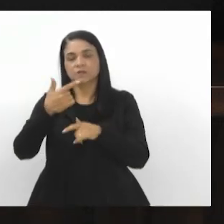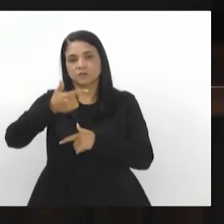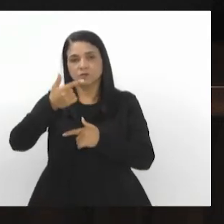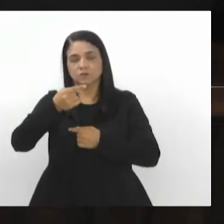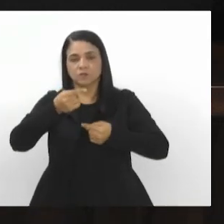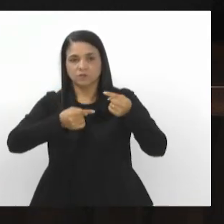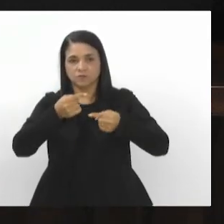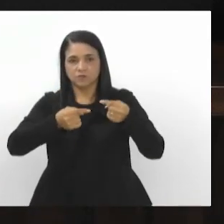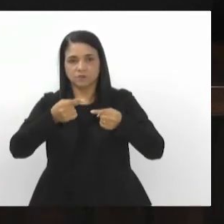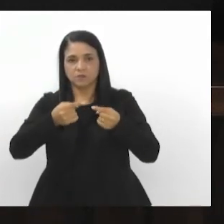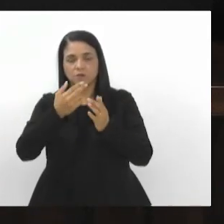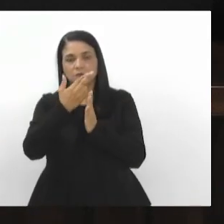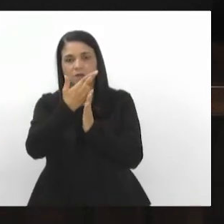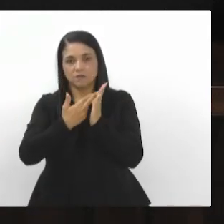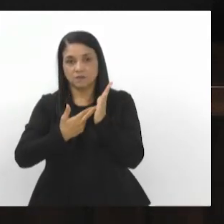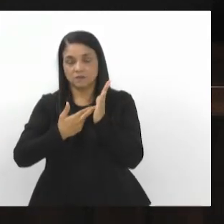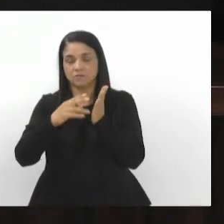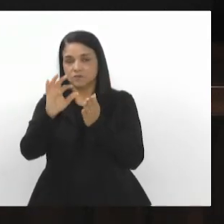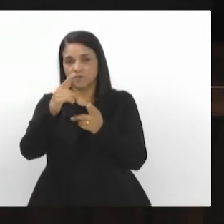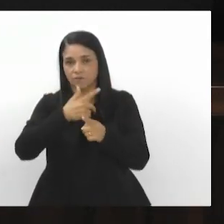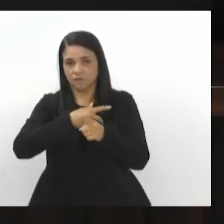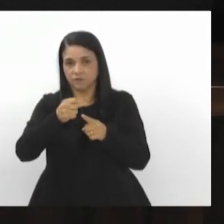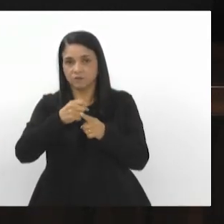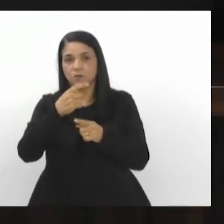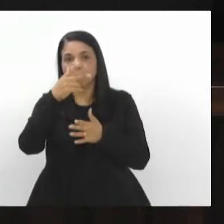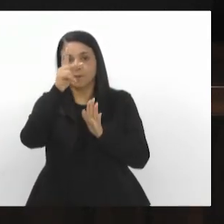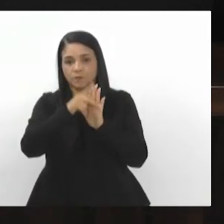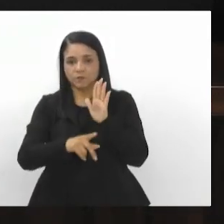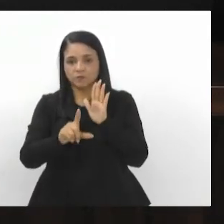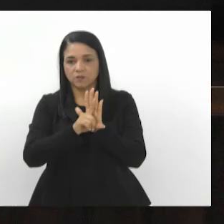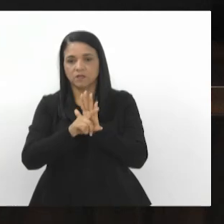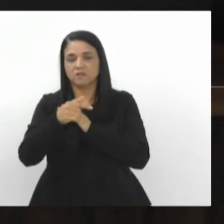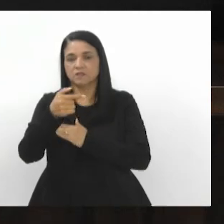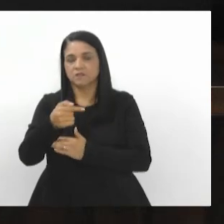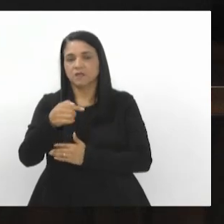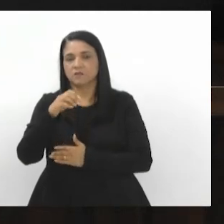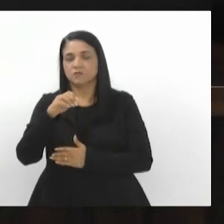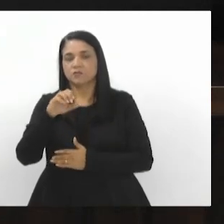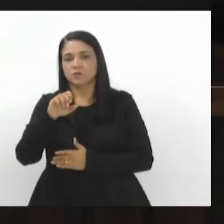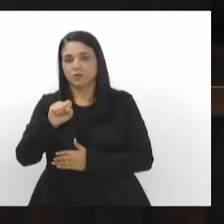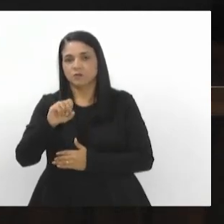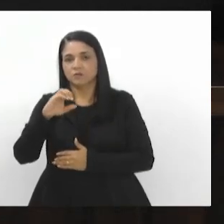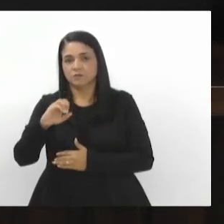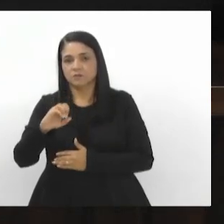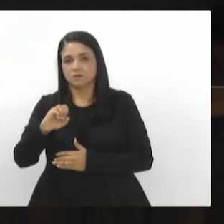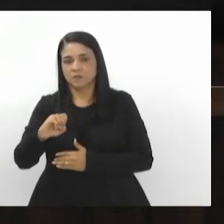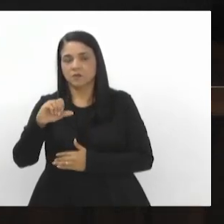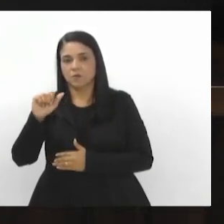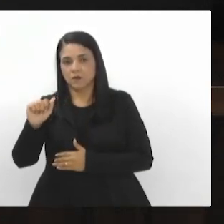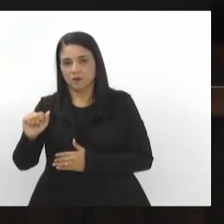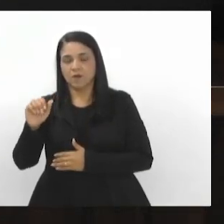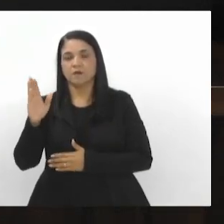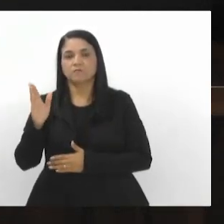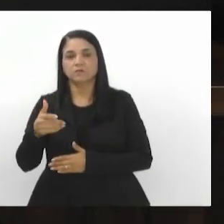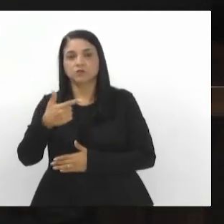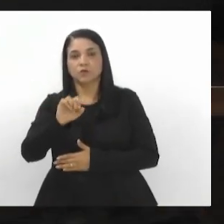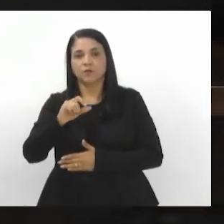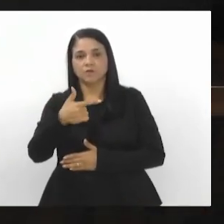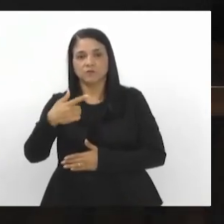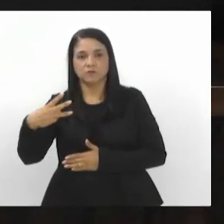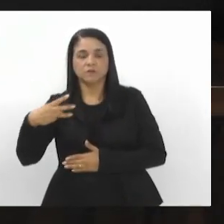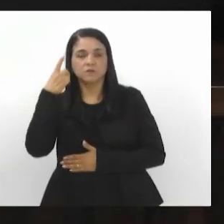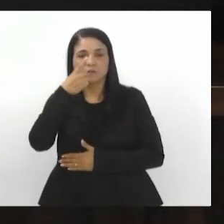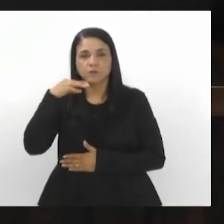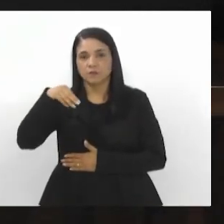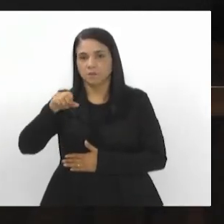segunda discussão, redação do vencido, projeto de lei número 780-A de 2023, de autoria da deputada Marina, do